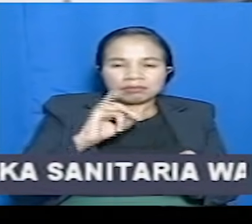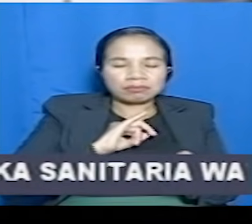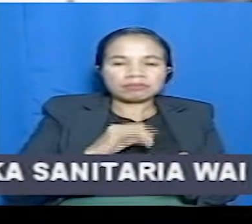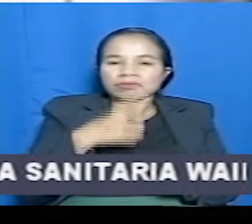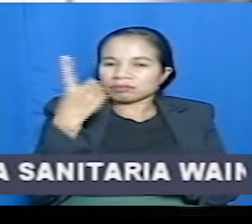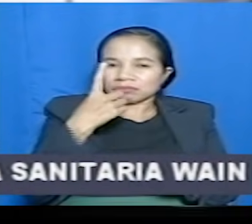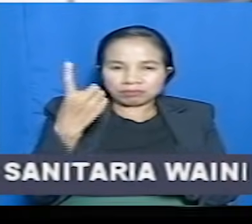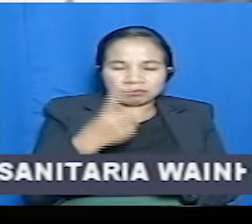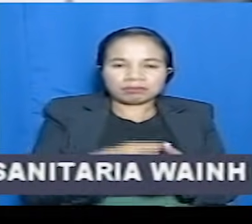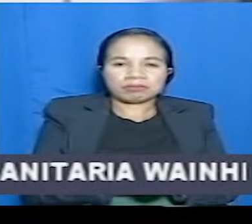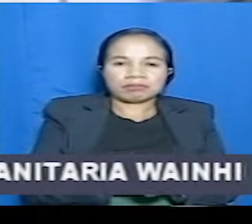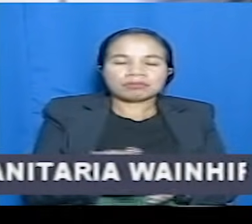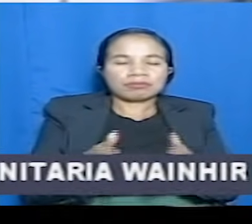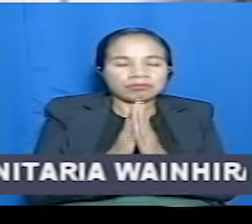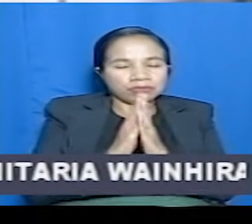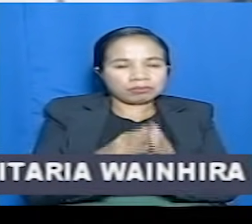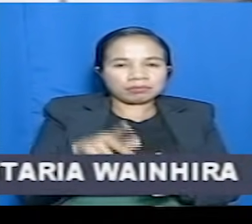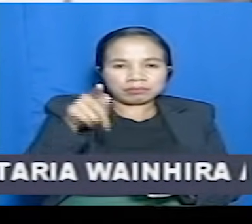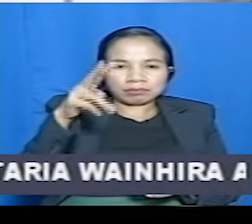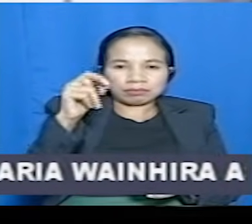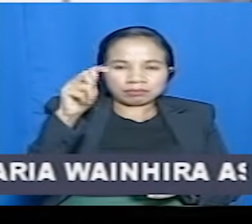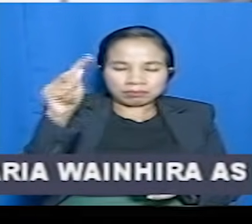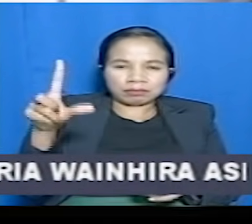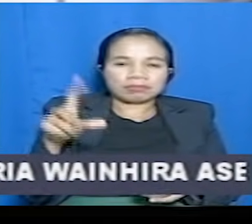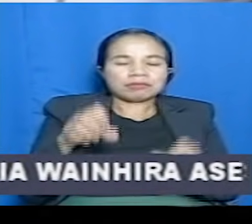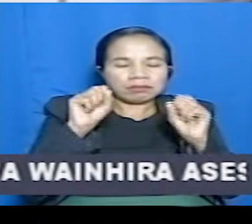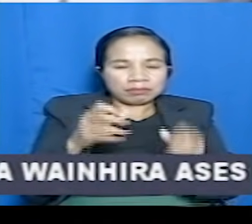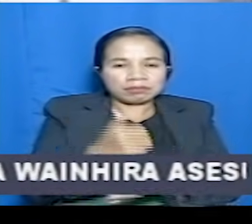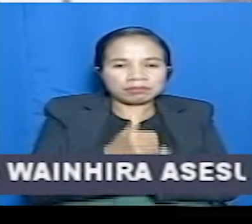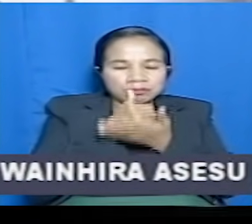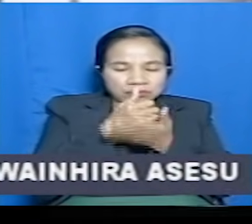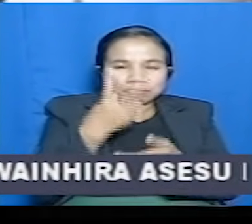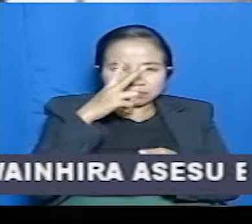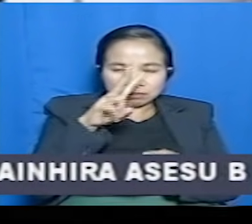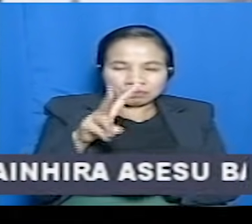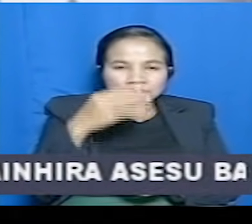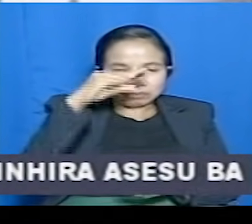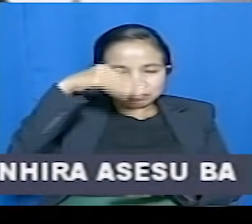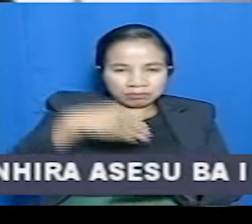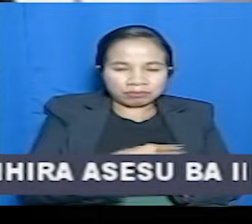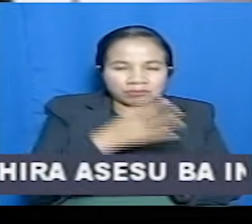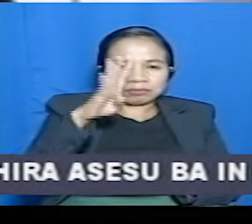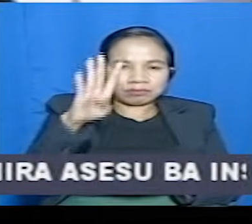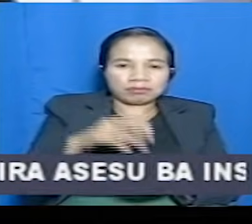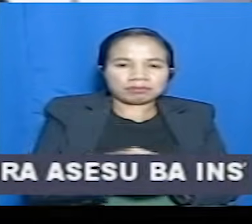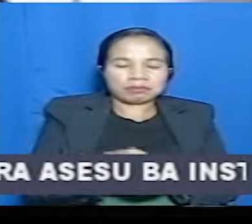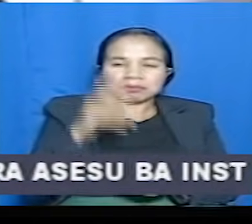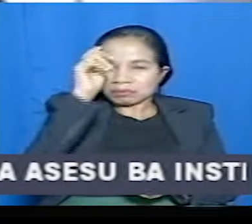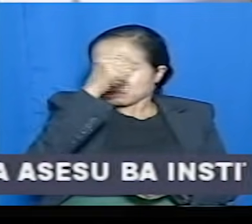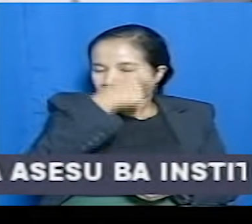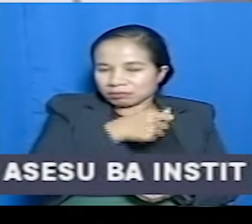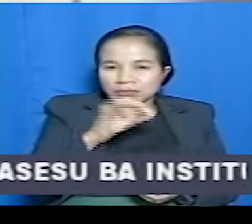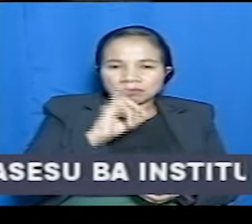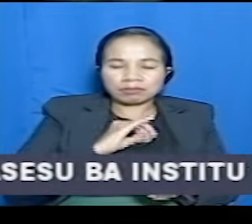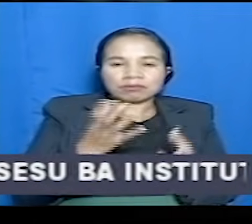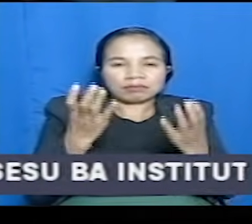buat barak, hau usu ba komando pentel. Bela juda hau. Bela ria nuan ang ne ne to ramata bel tak sapio metan. Hau ni karak